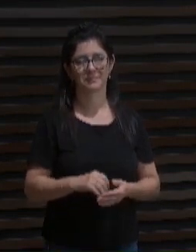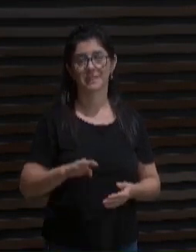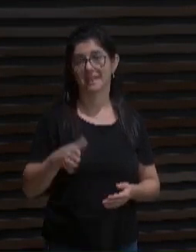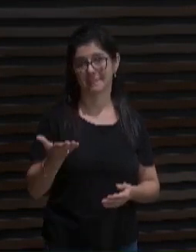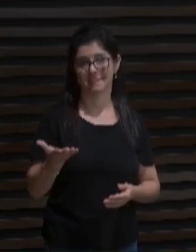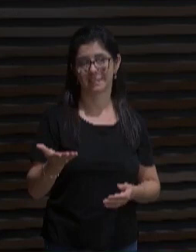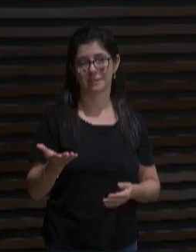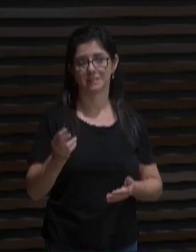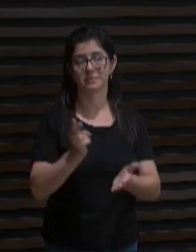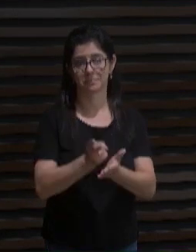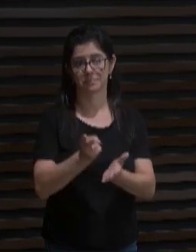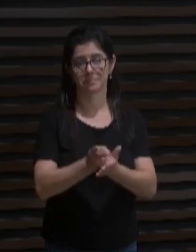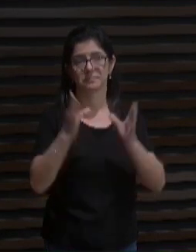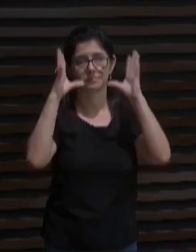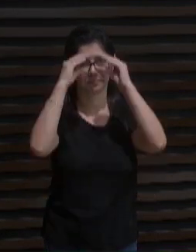Então, naquela mesma noite,